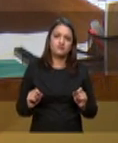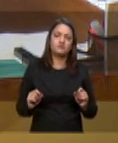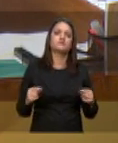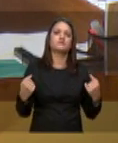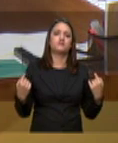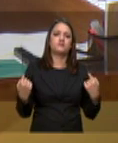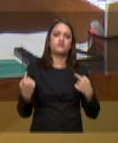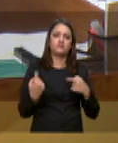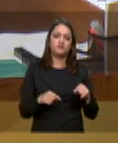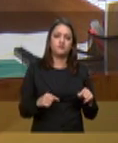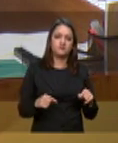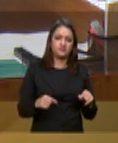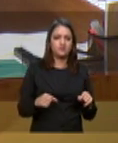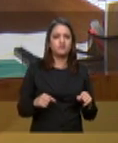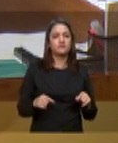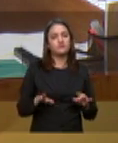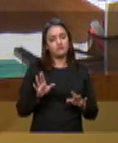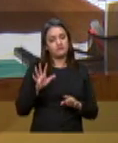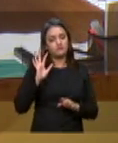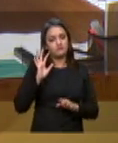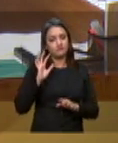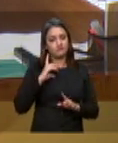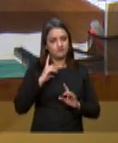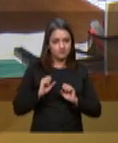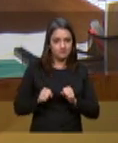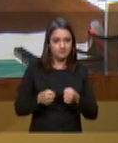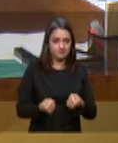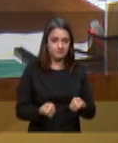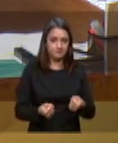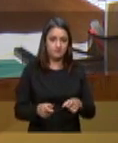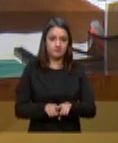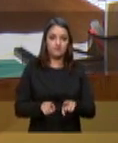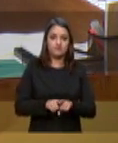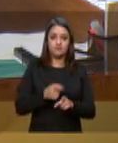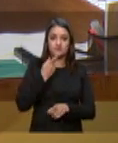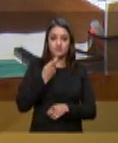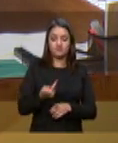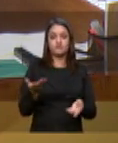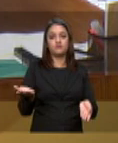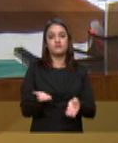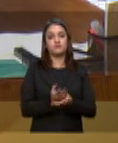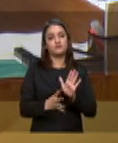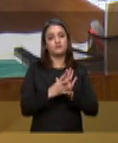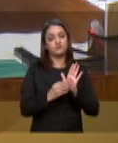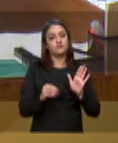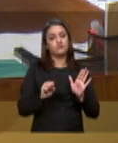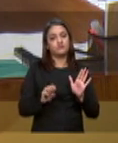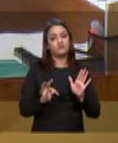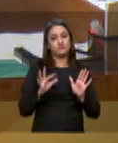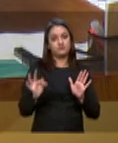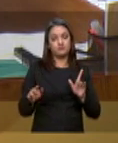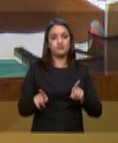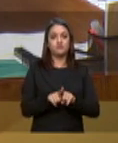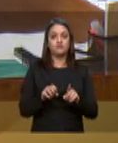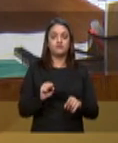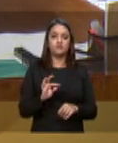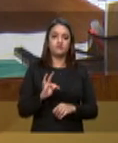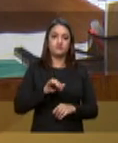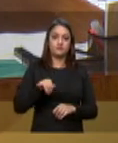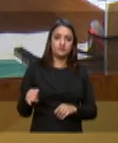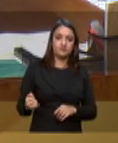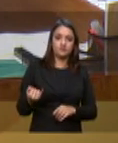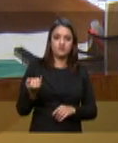contrário ao que por ela defendido. Menciono no ponto precedentes desta Corte e do STJ